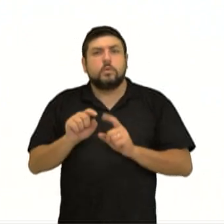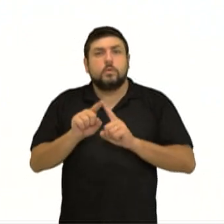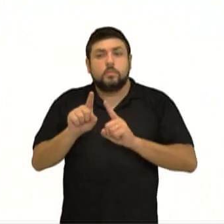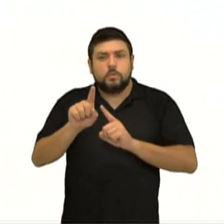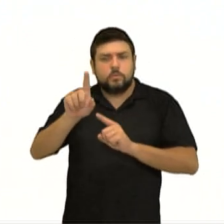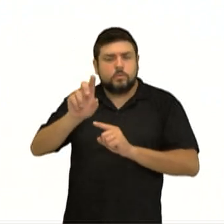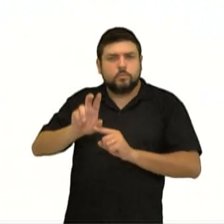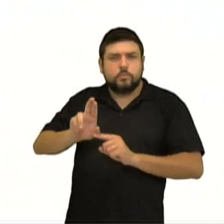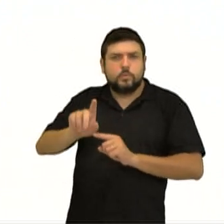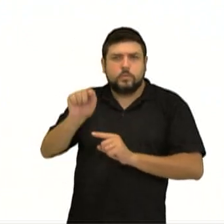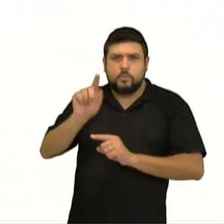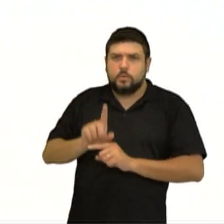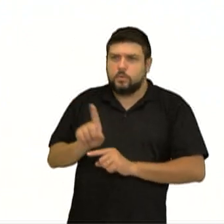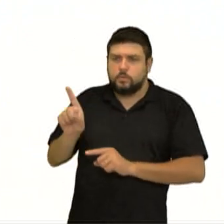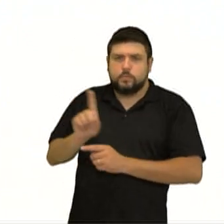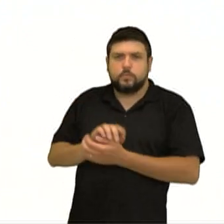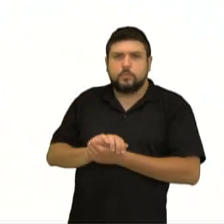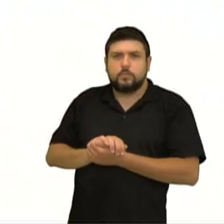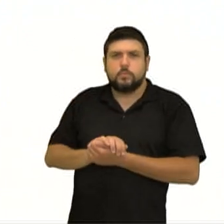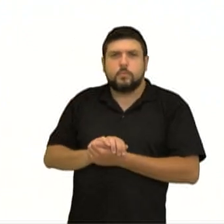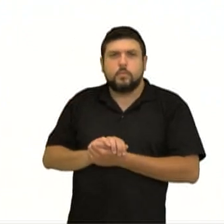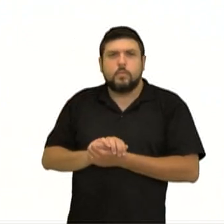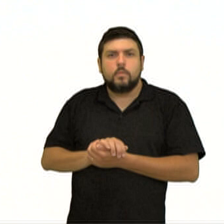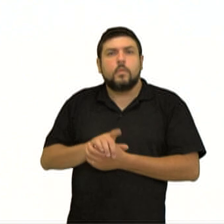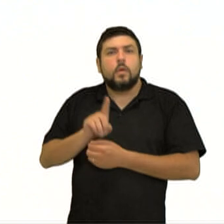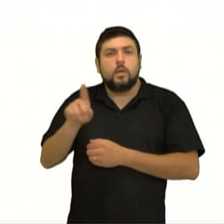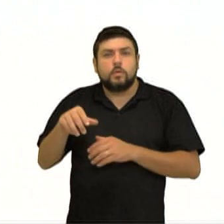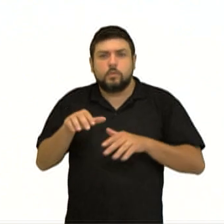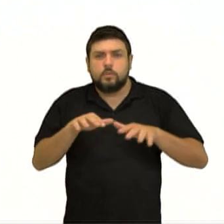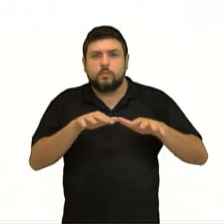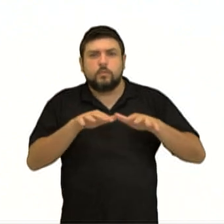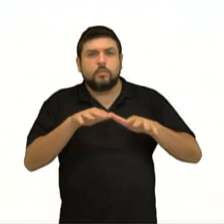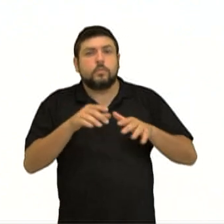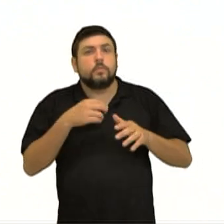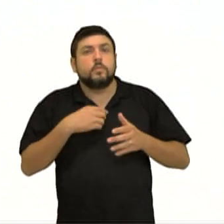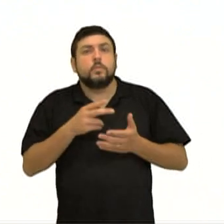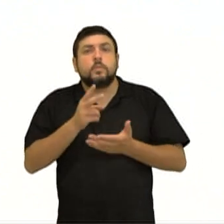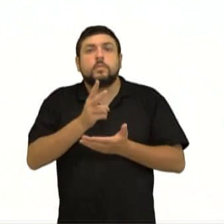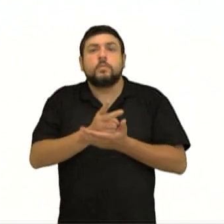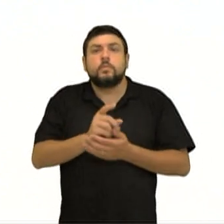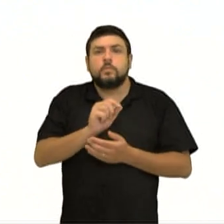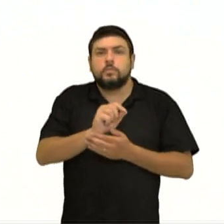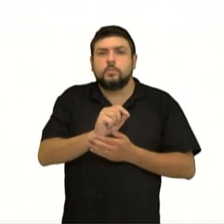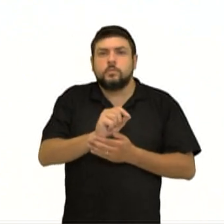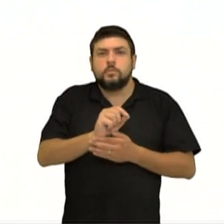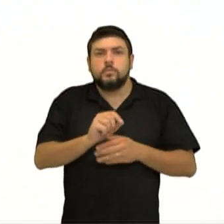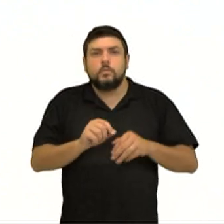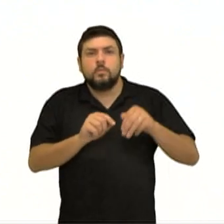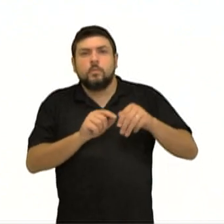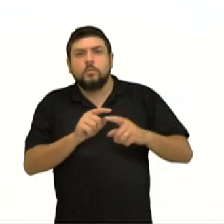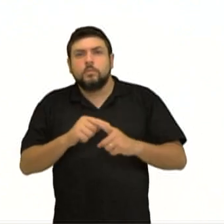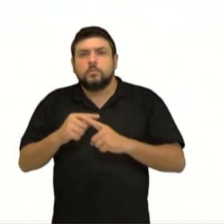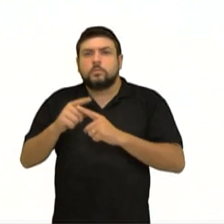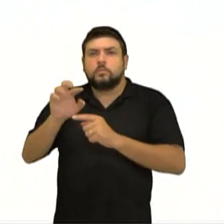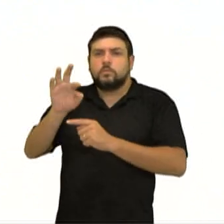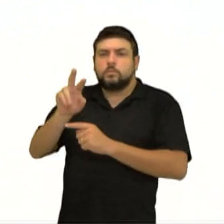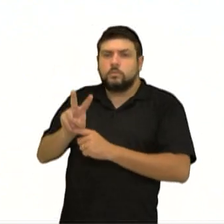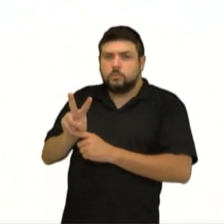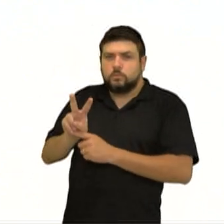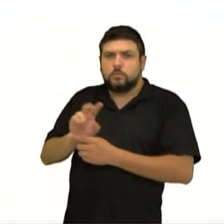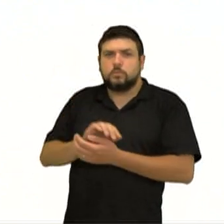caso. Aqui, a quantidade de movimento sempre vai estar alinhada com o vetor velocidade, ou